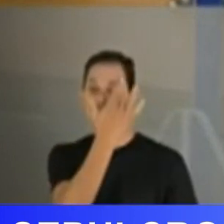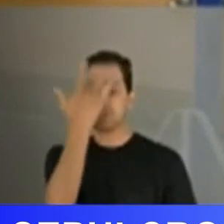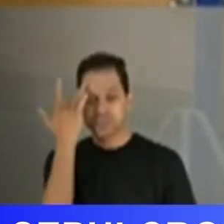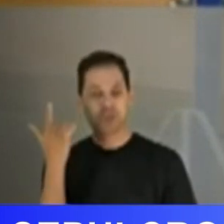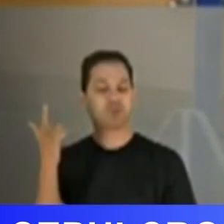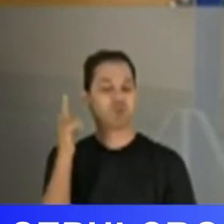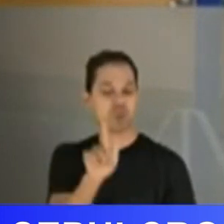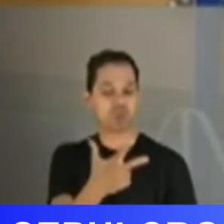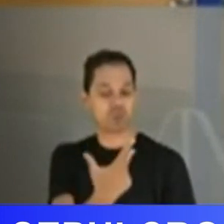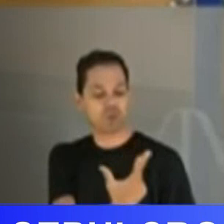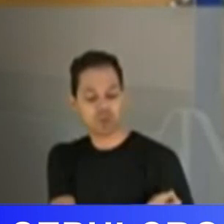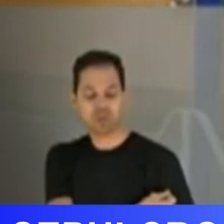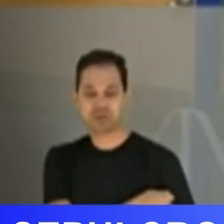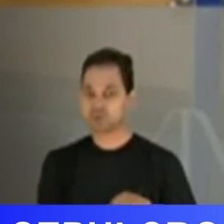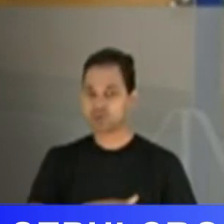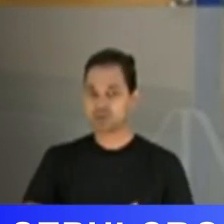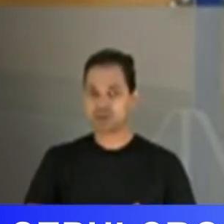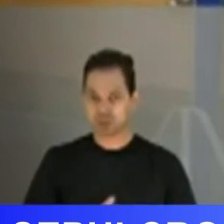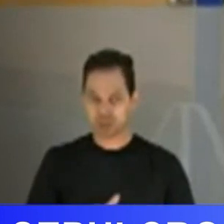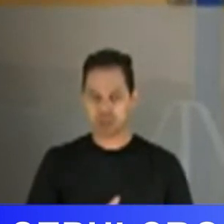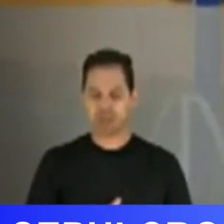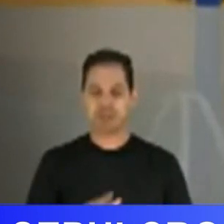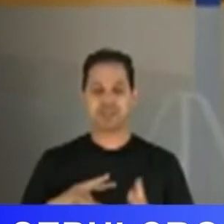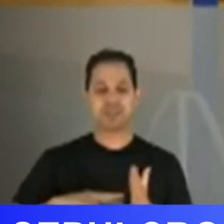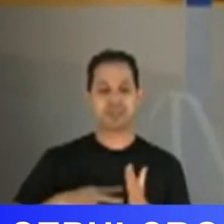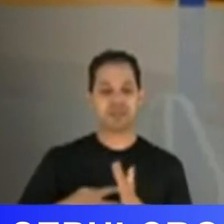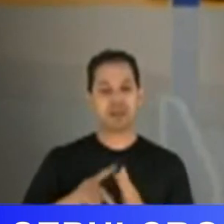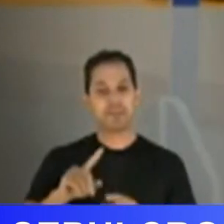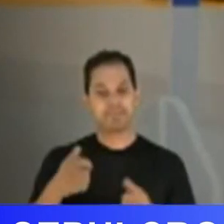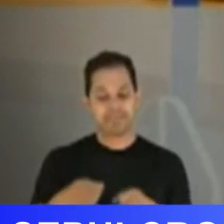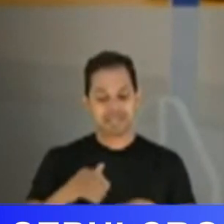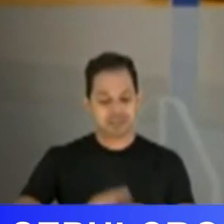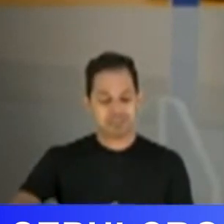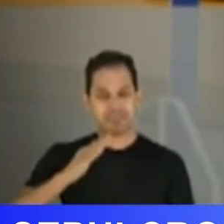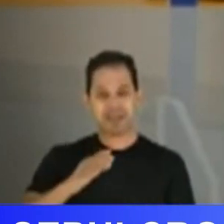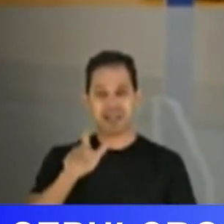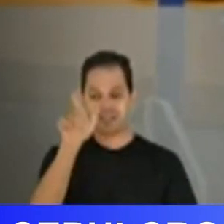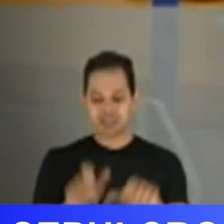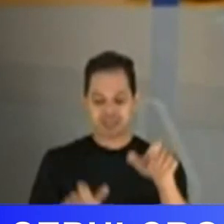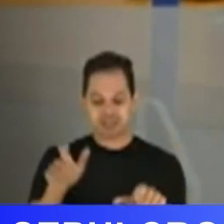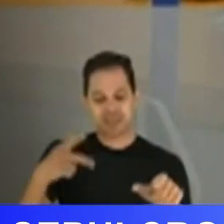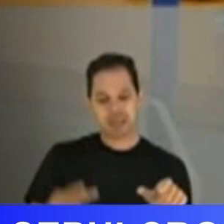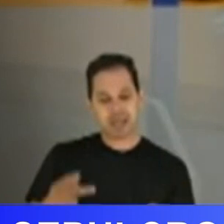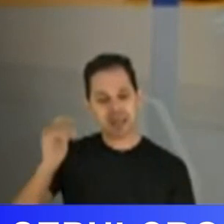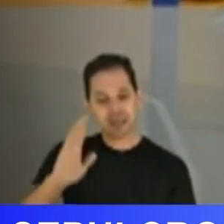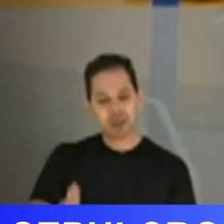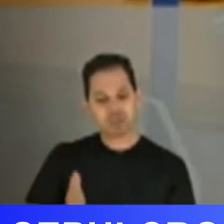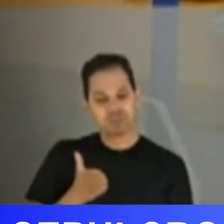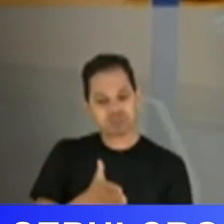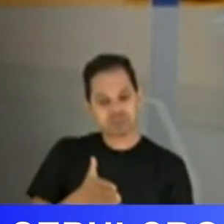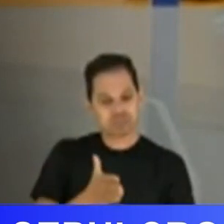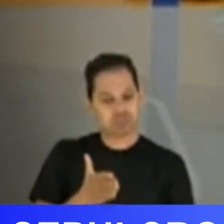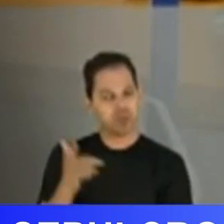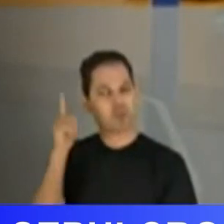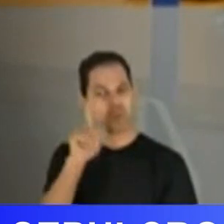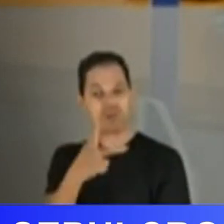acesso a essa vacinação. Ou seja, precisaria de muita gente no Brasil ainda, de fato, para ter acesso a